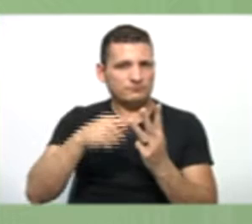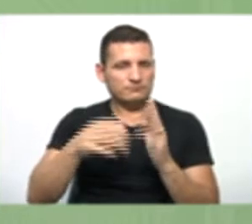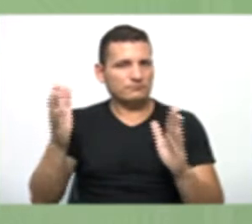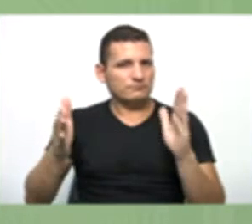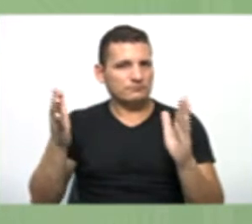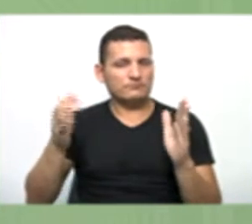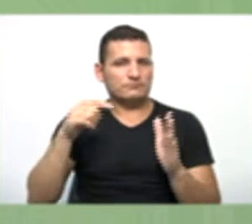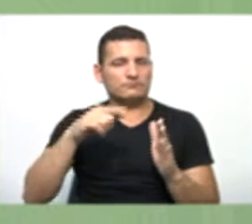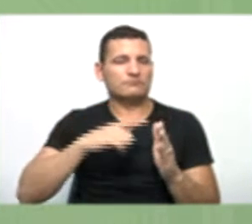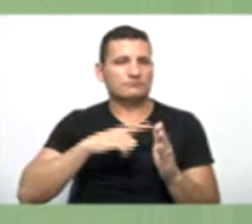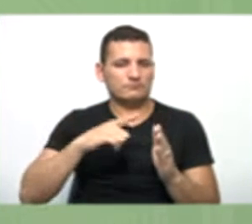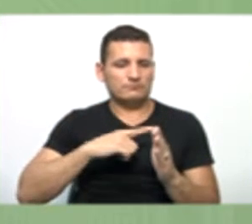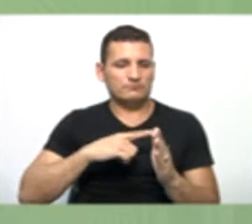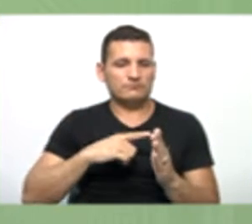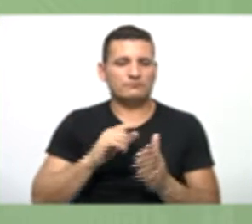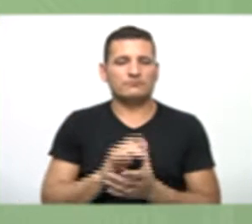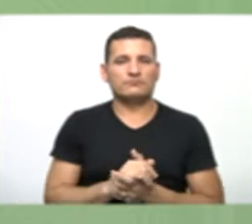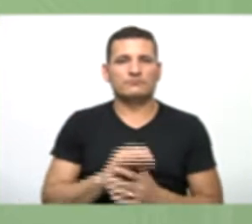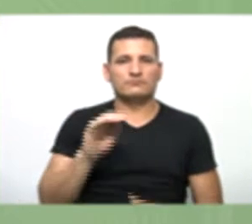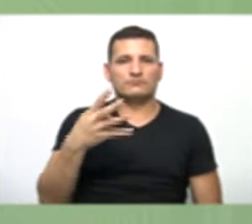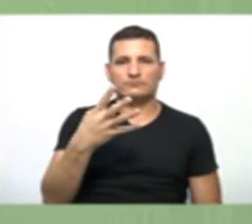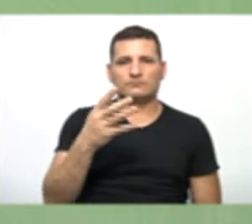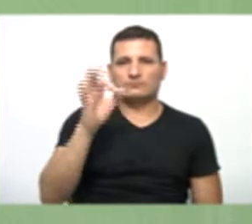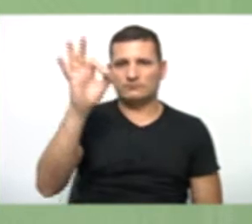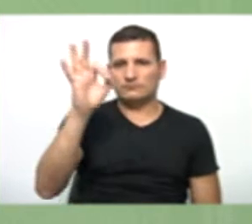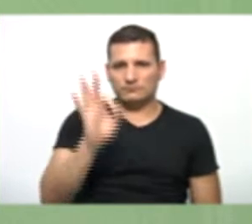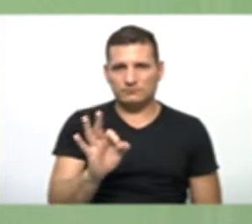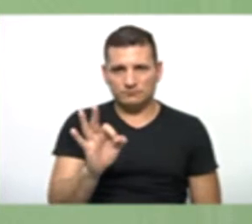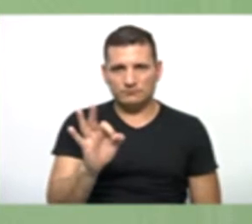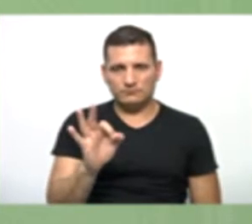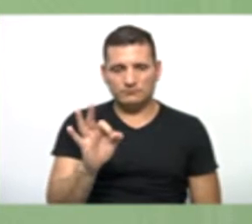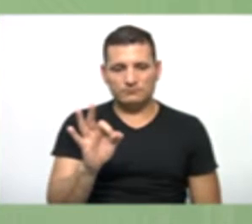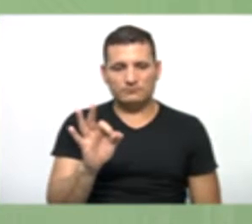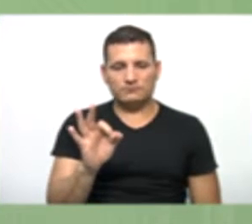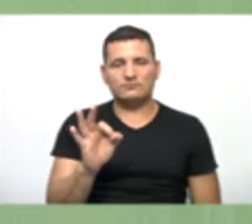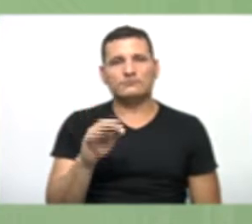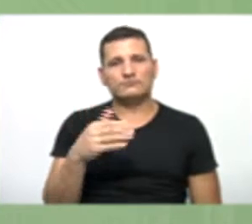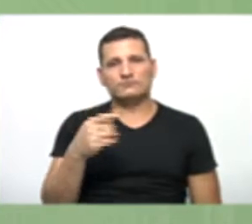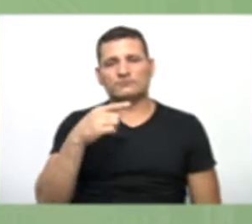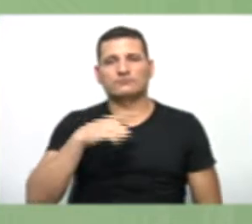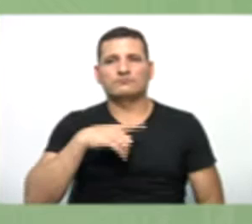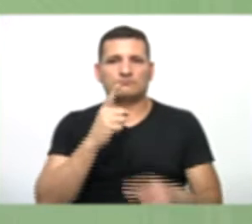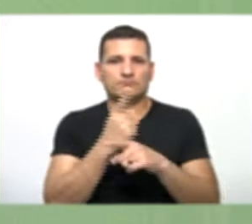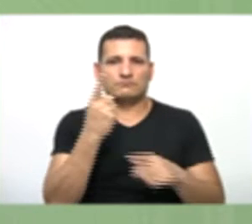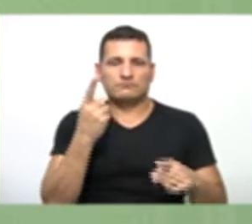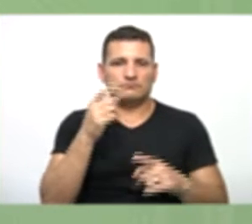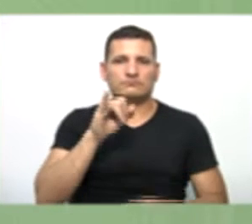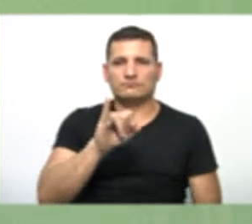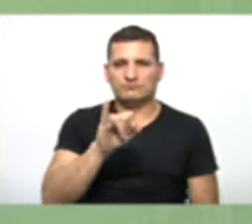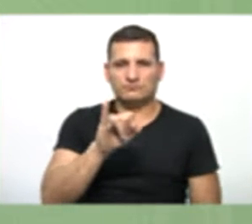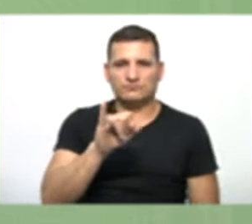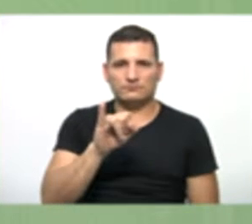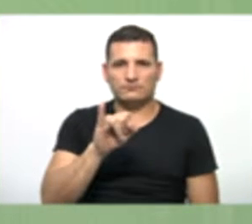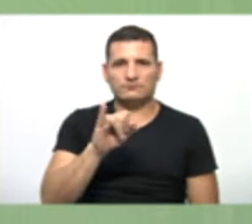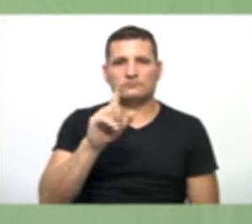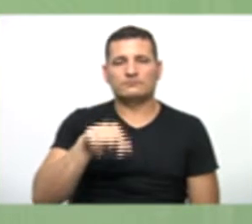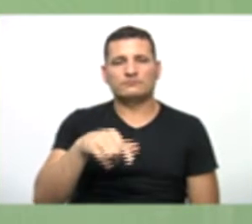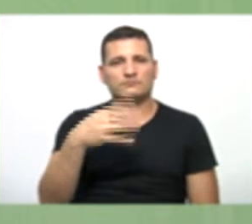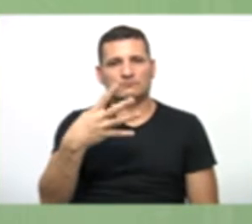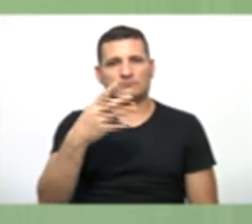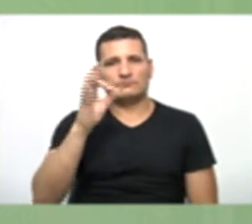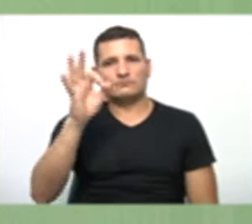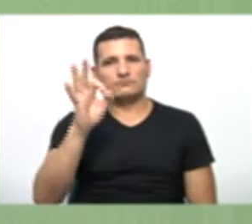taxa mensal de 4%. Então eu já tenho o meu I, que é